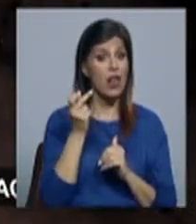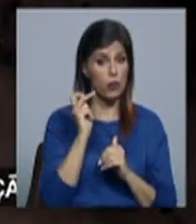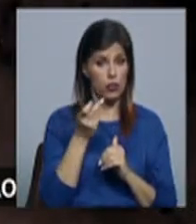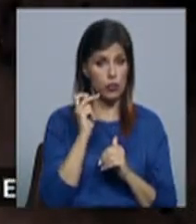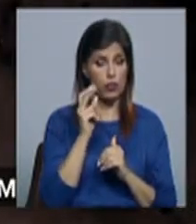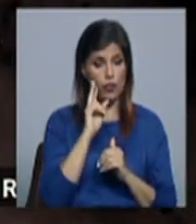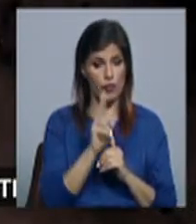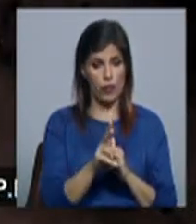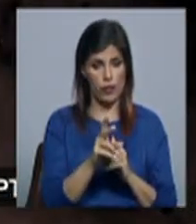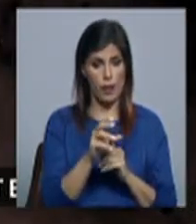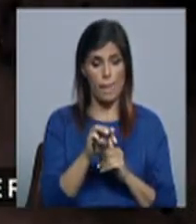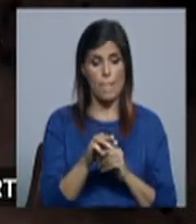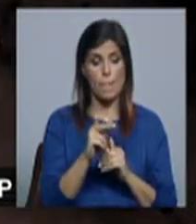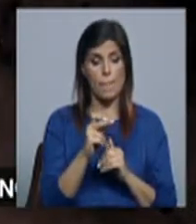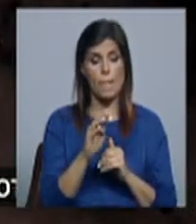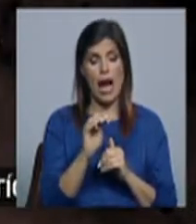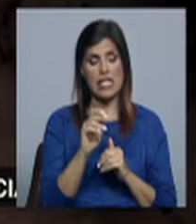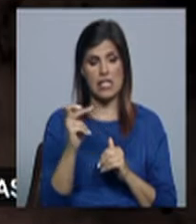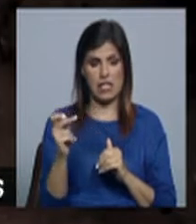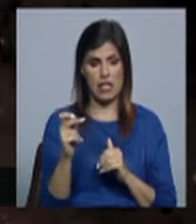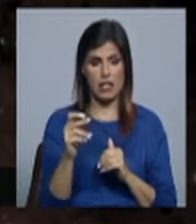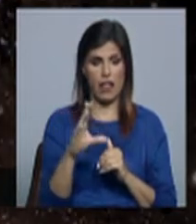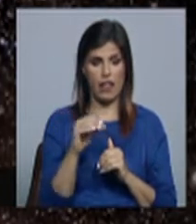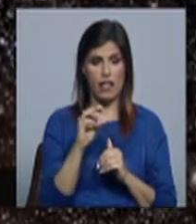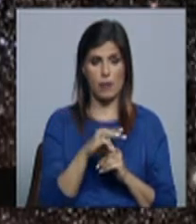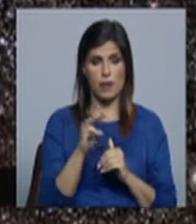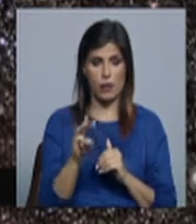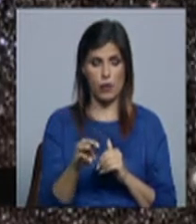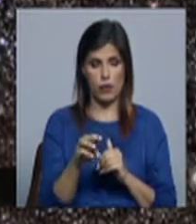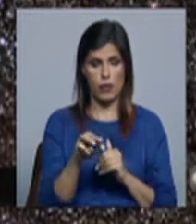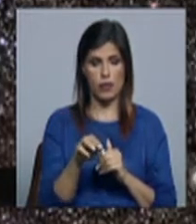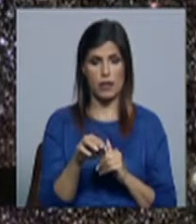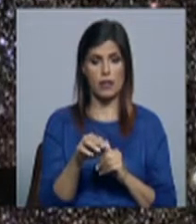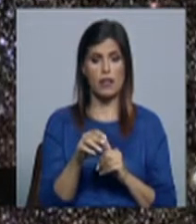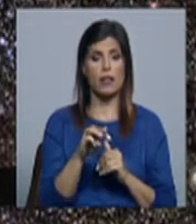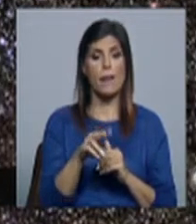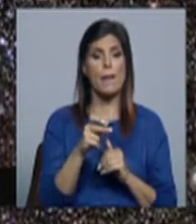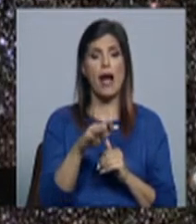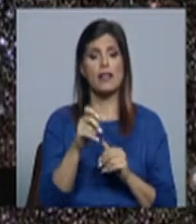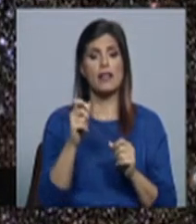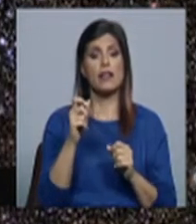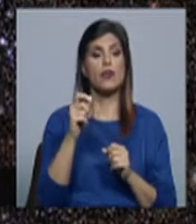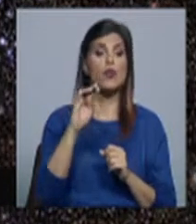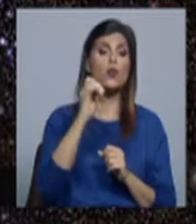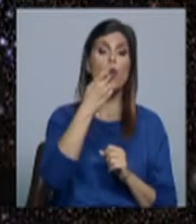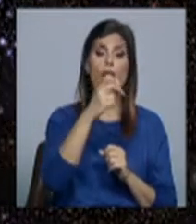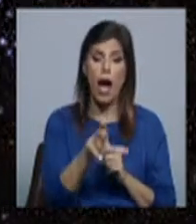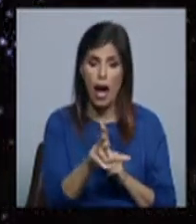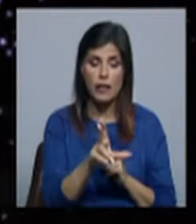uma massa inicial de cerca de 10 milhões de massas solares. E